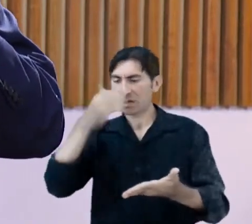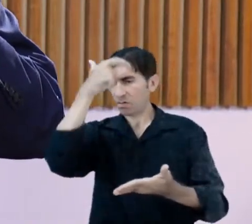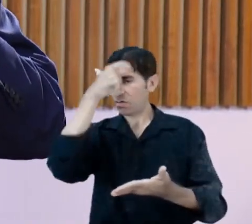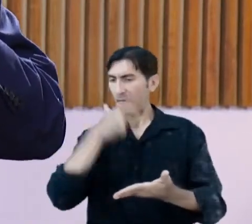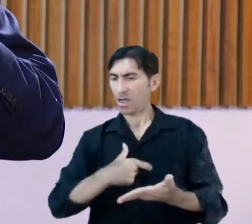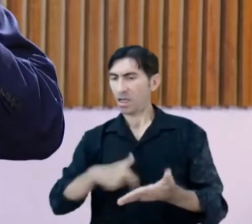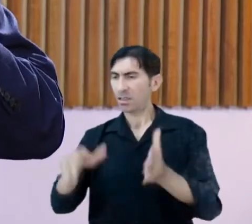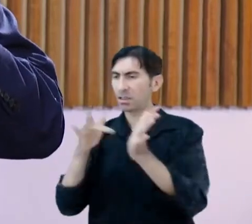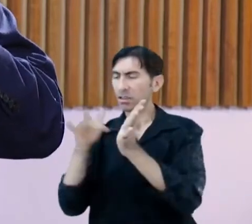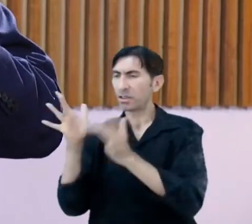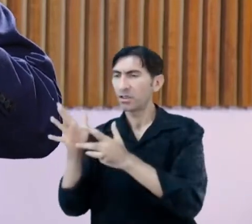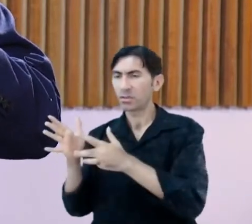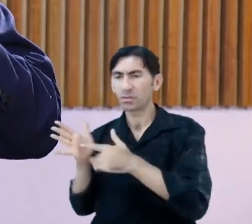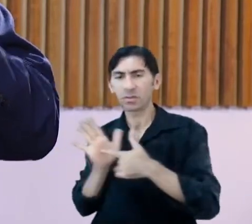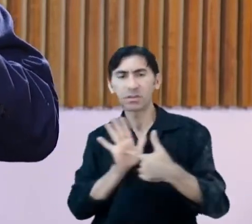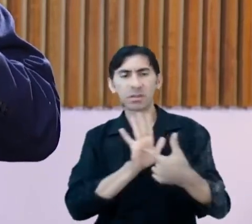povo,